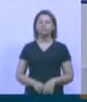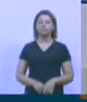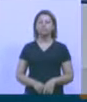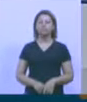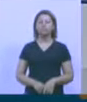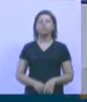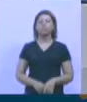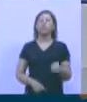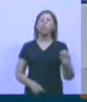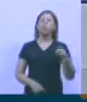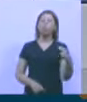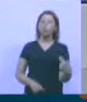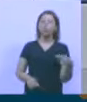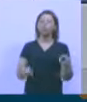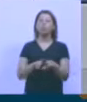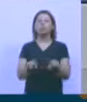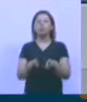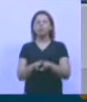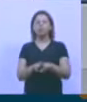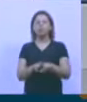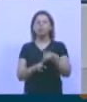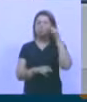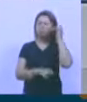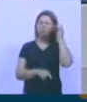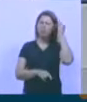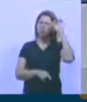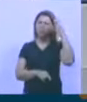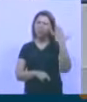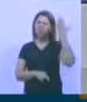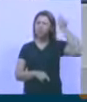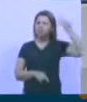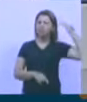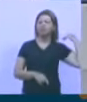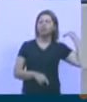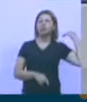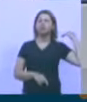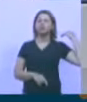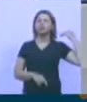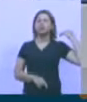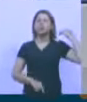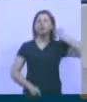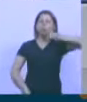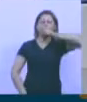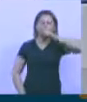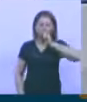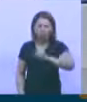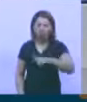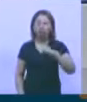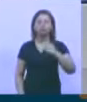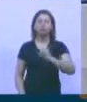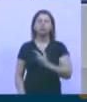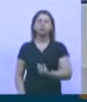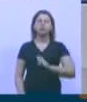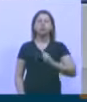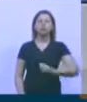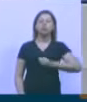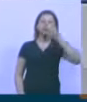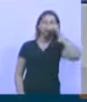descendants. Ou então, uma coisa muito séria, se os nossos antepassados nos amaldiçoaram ou jogaram